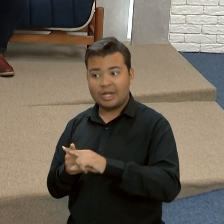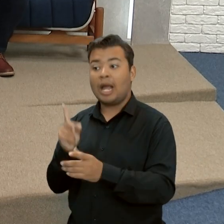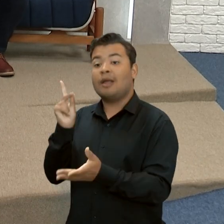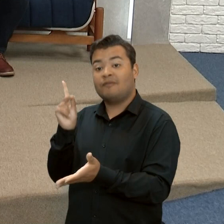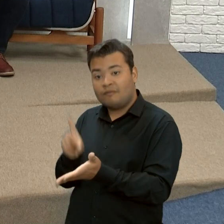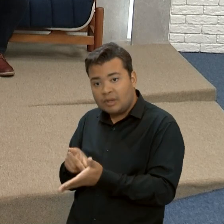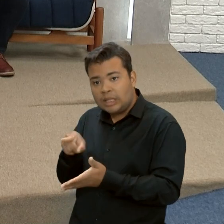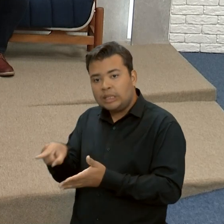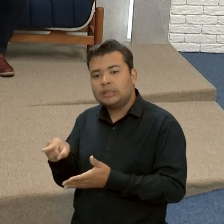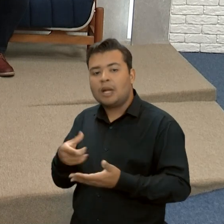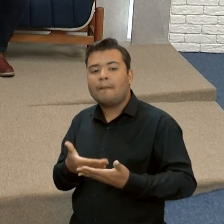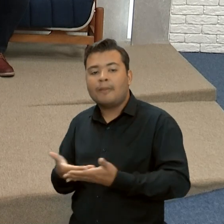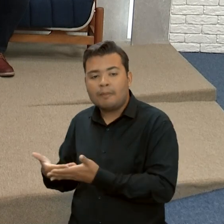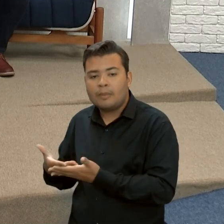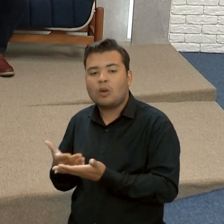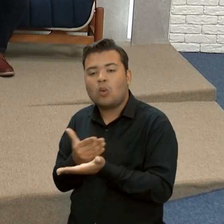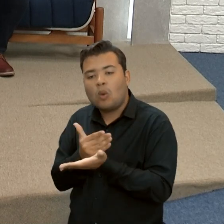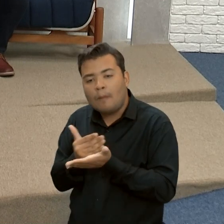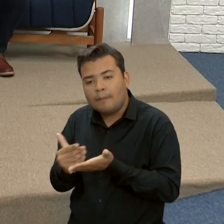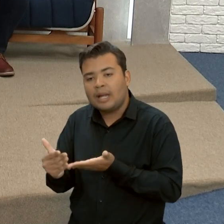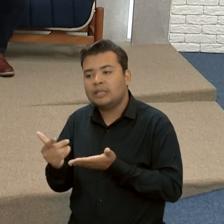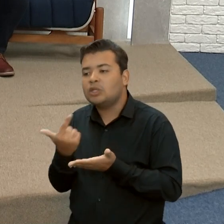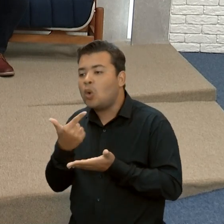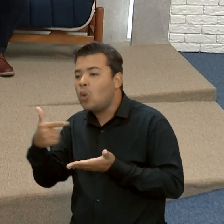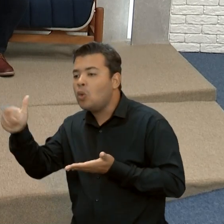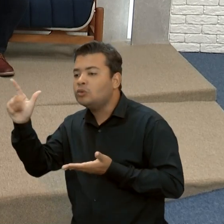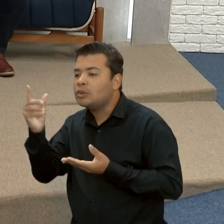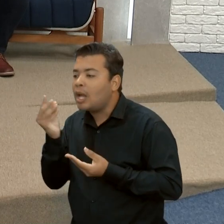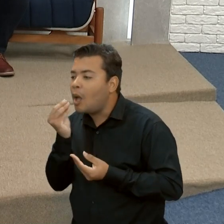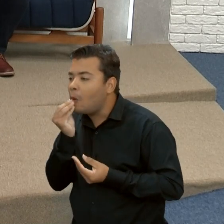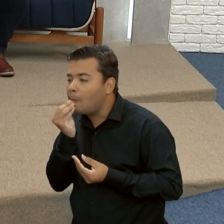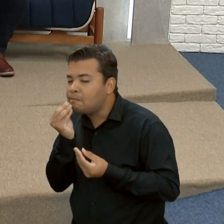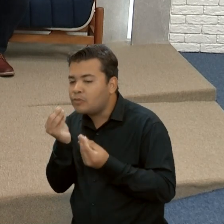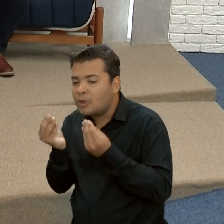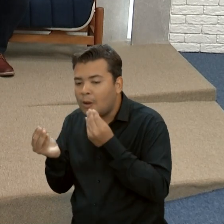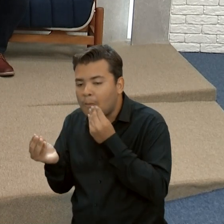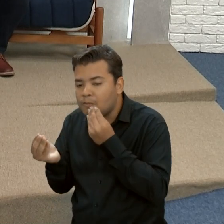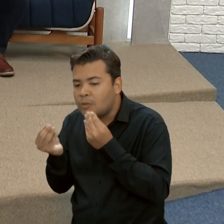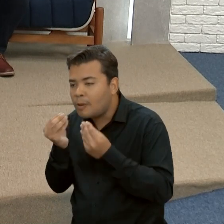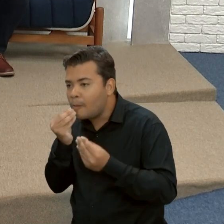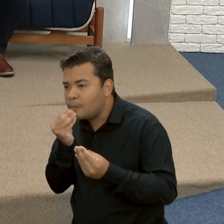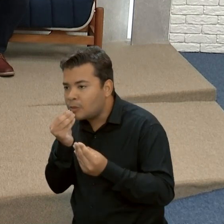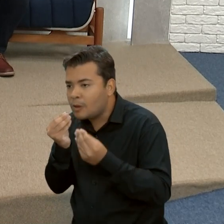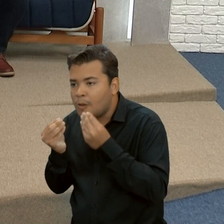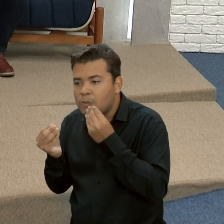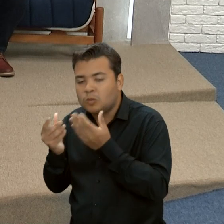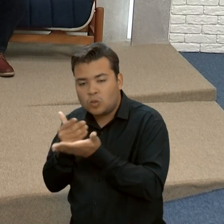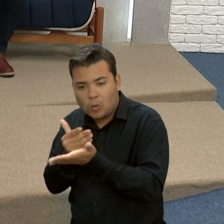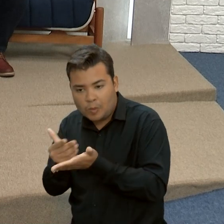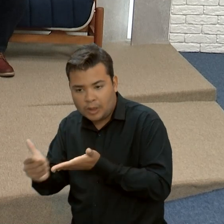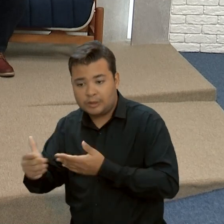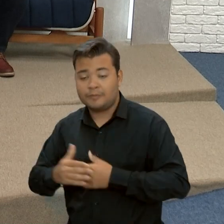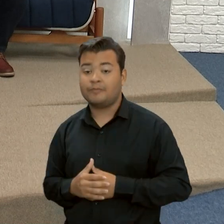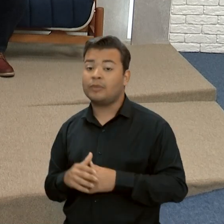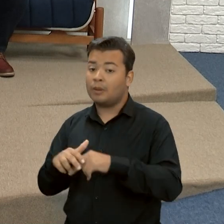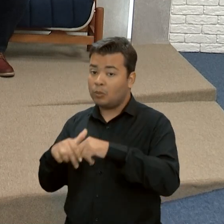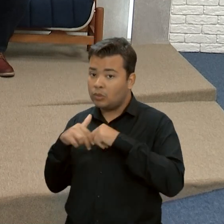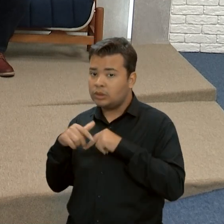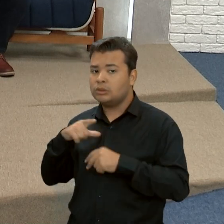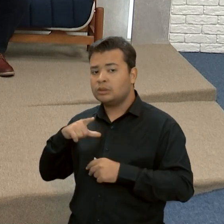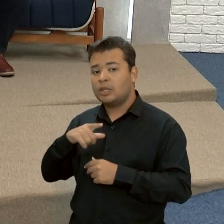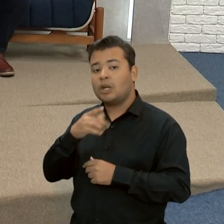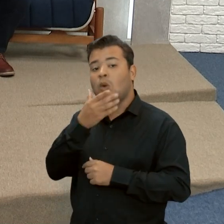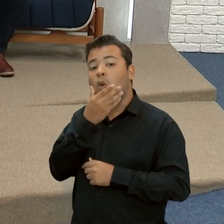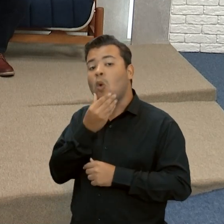com outros alimentos. E aí é por conta disso que entra o papel fundamental do homem de lavar uma